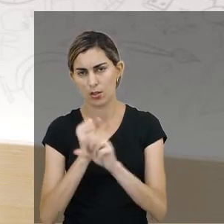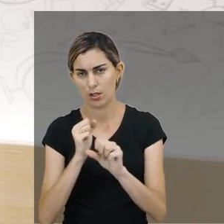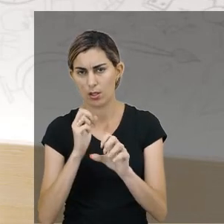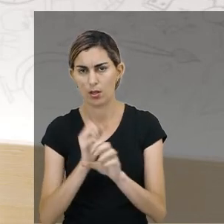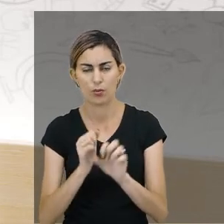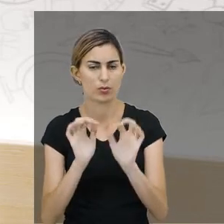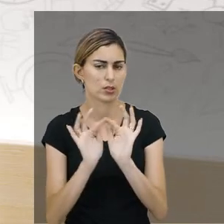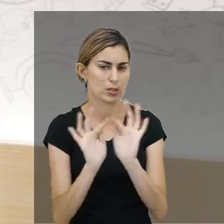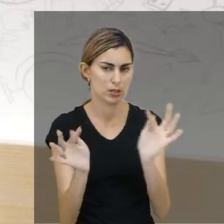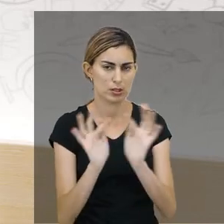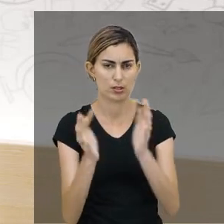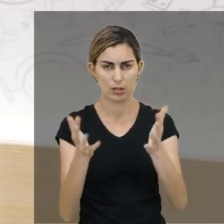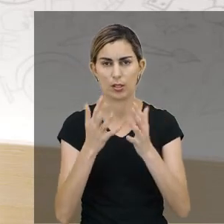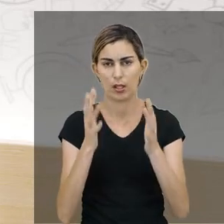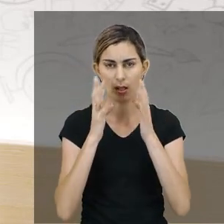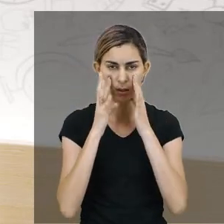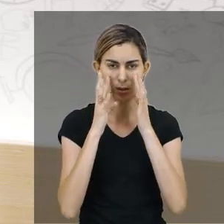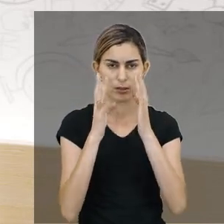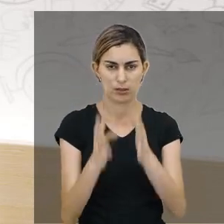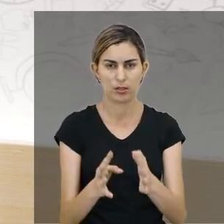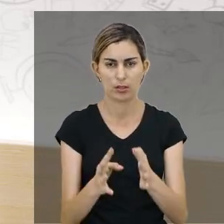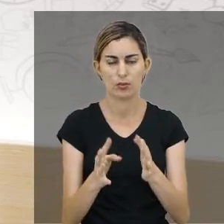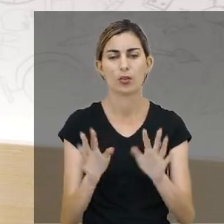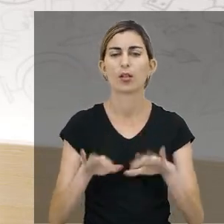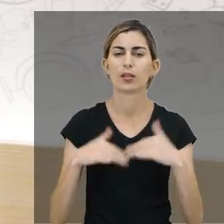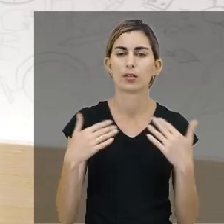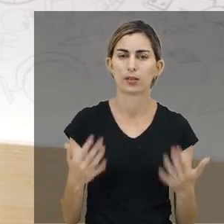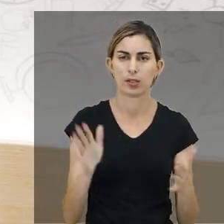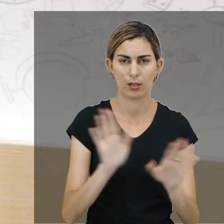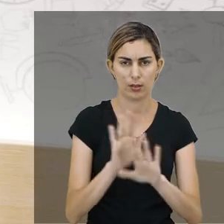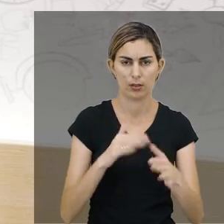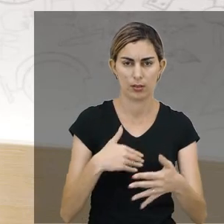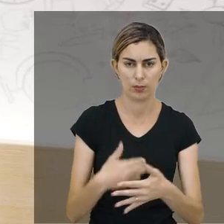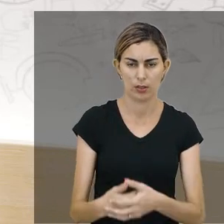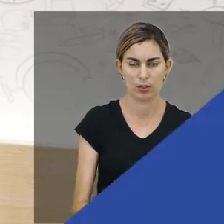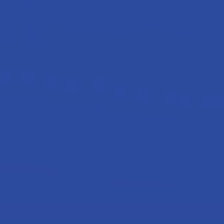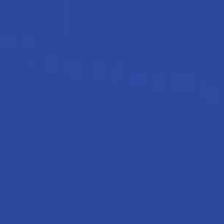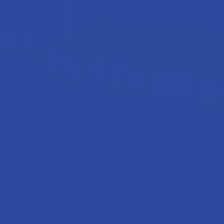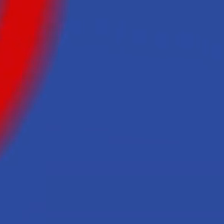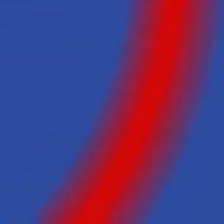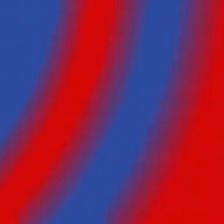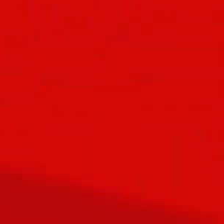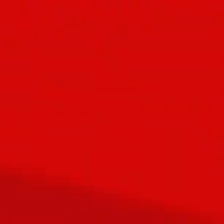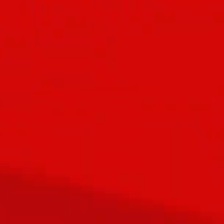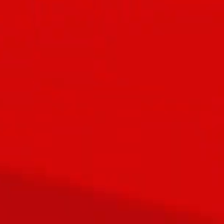o cálculo é simples, requer atenção. Então, até breve!